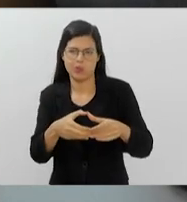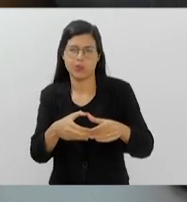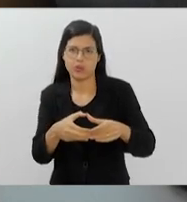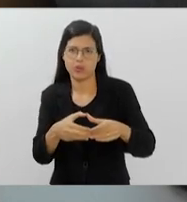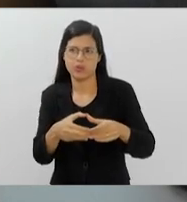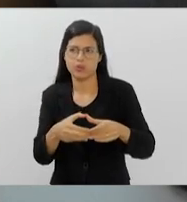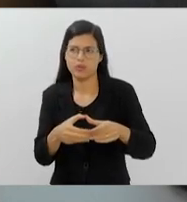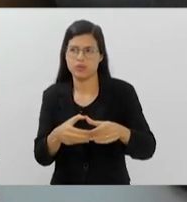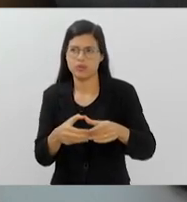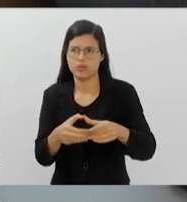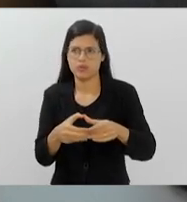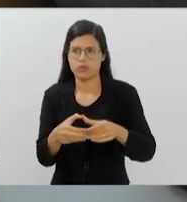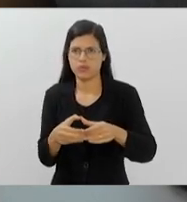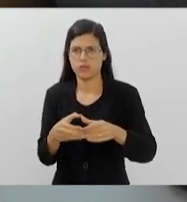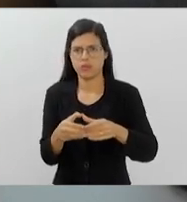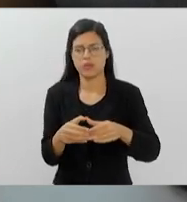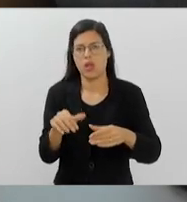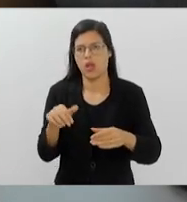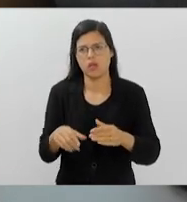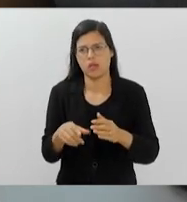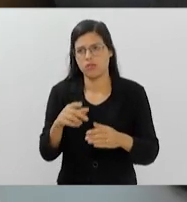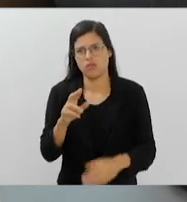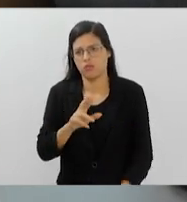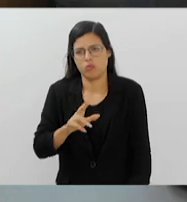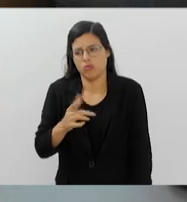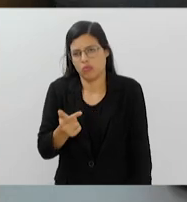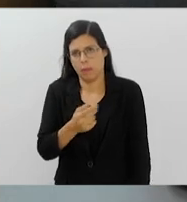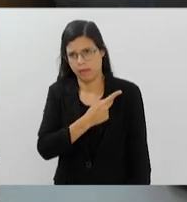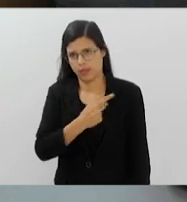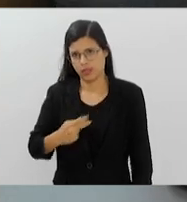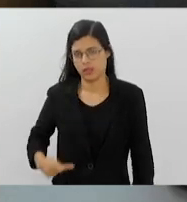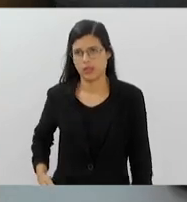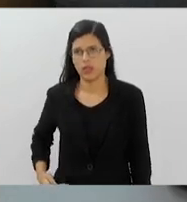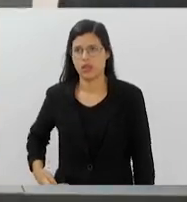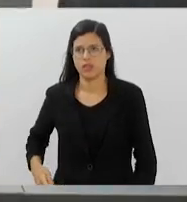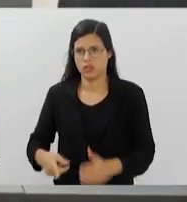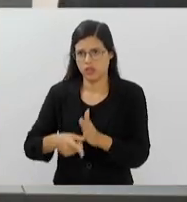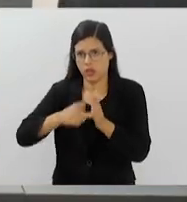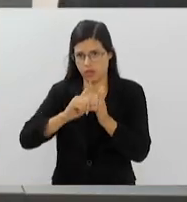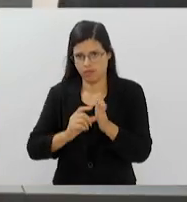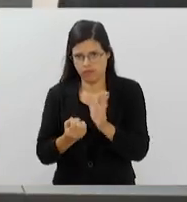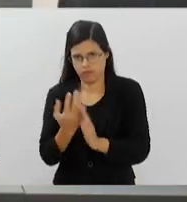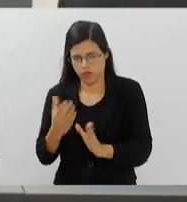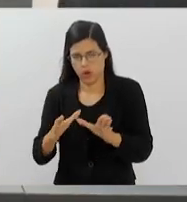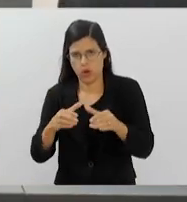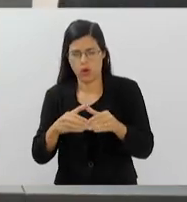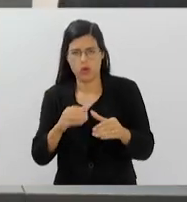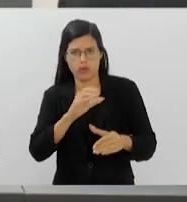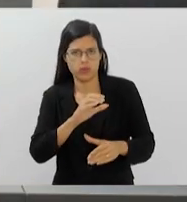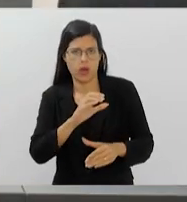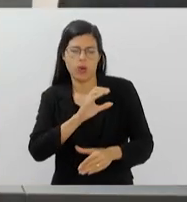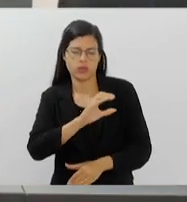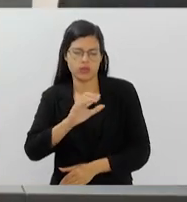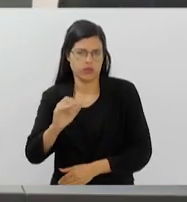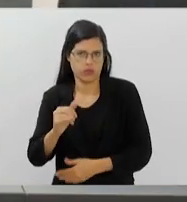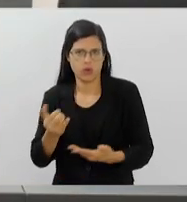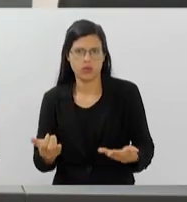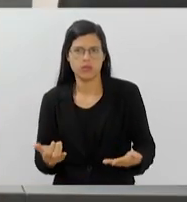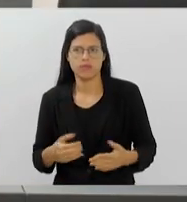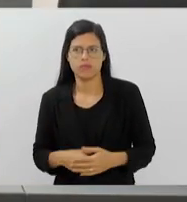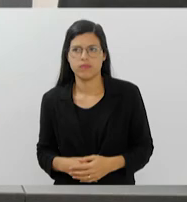Ninguém é presidente eterno de comissão. Enfim. Perfeito. Mas, sem dúvida nenhuma, vai dar mais celeridade e melhorar os